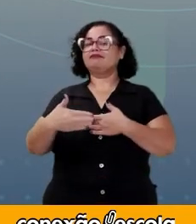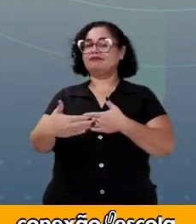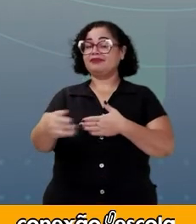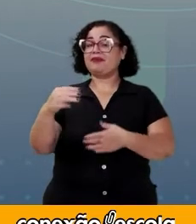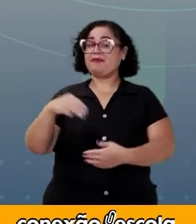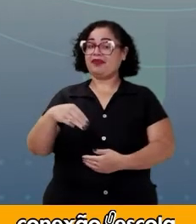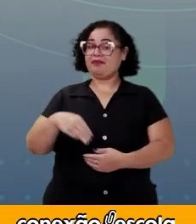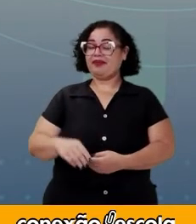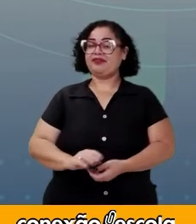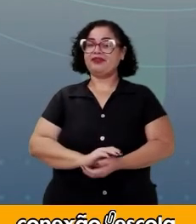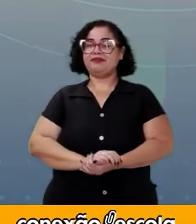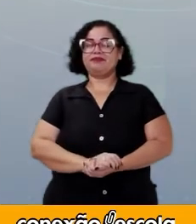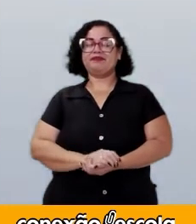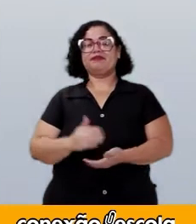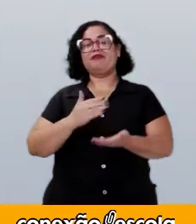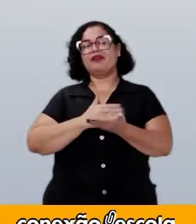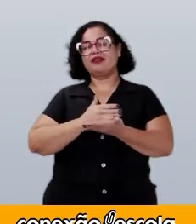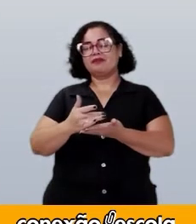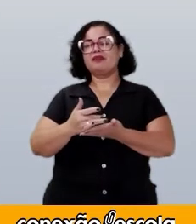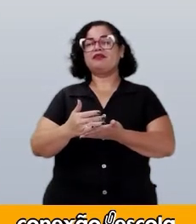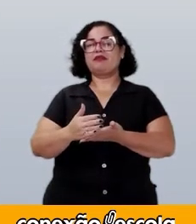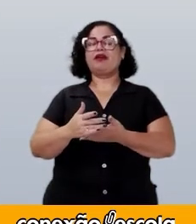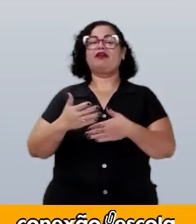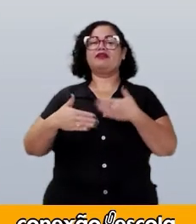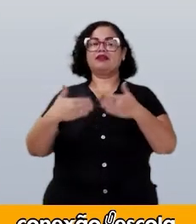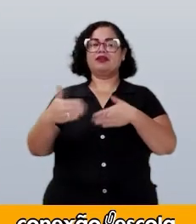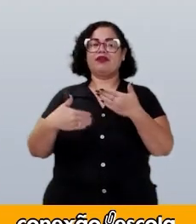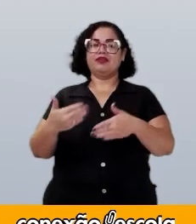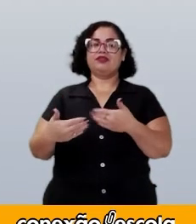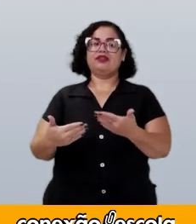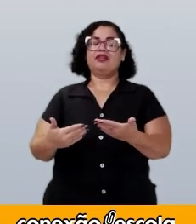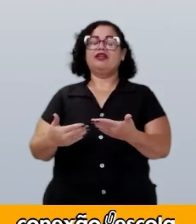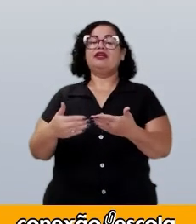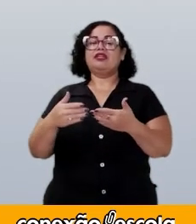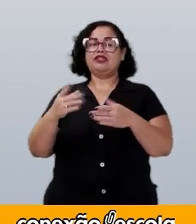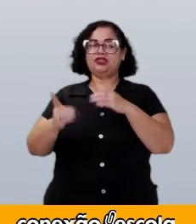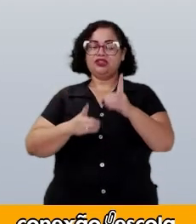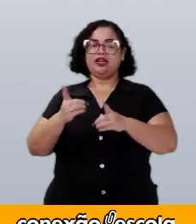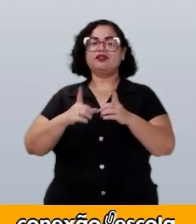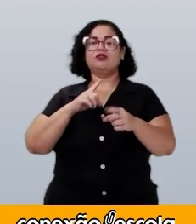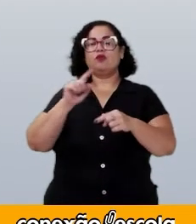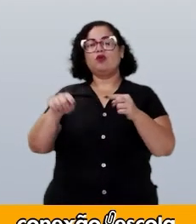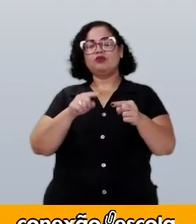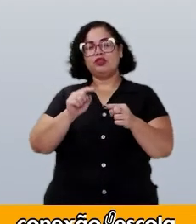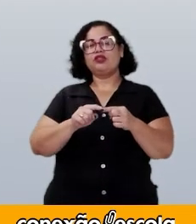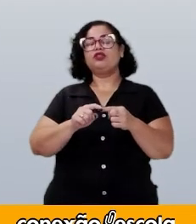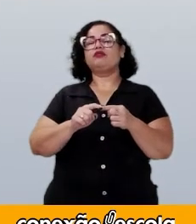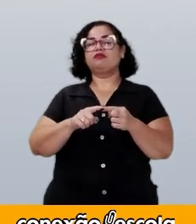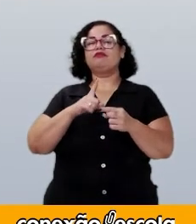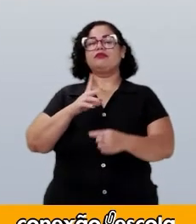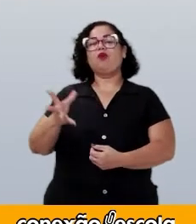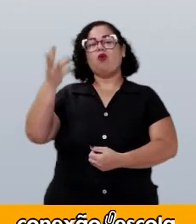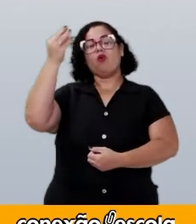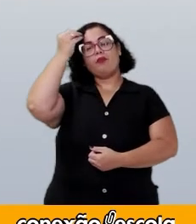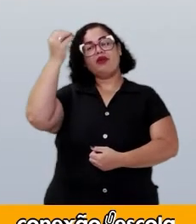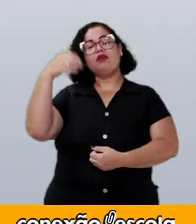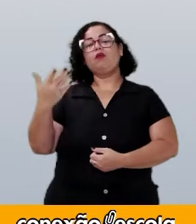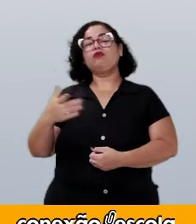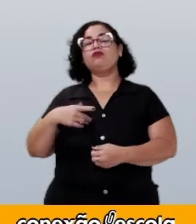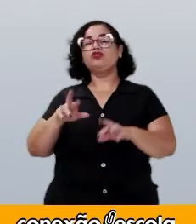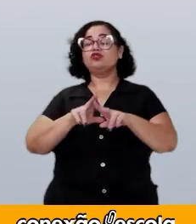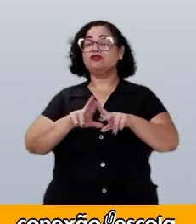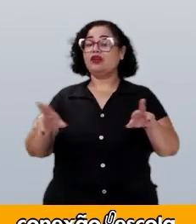matemáticas. Iniciaremos mais uma sequência didática que tem como objetivo compreender a diferença